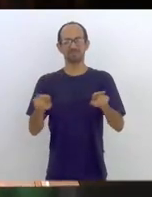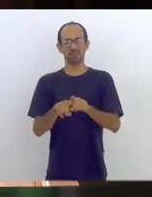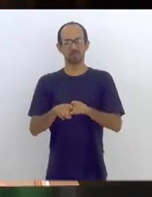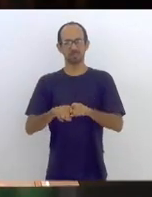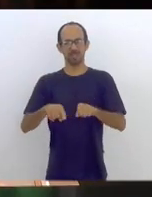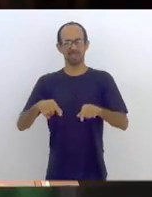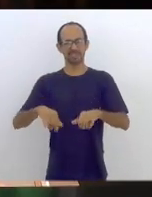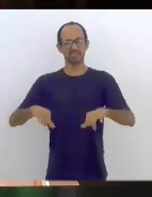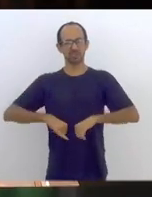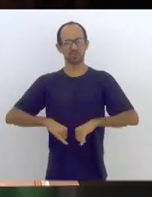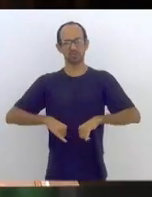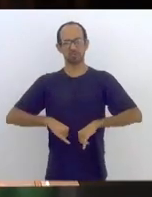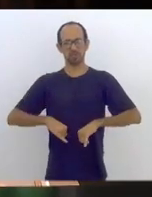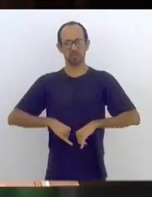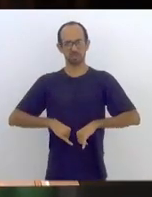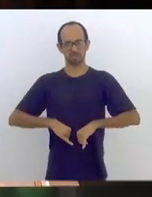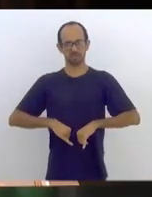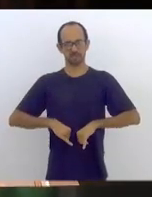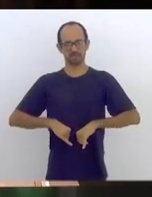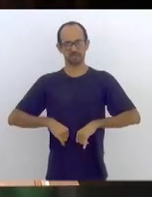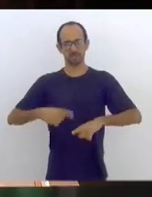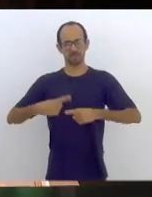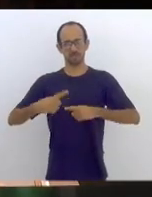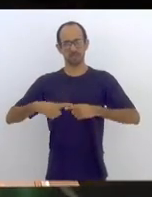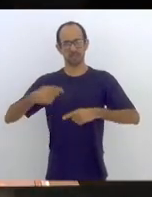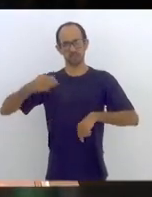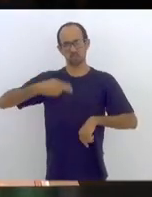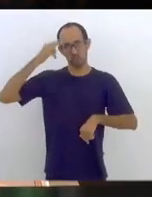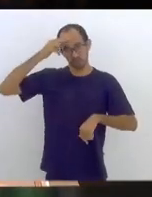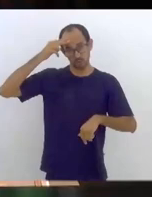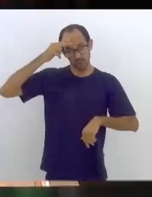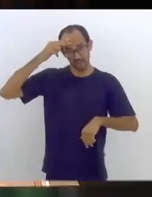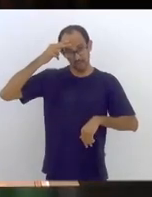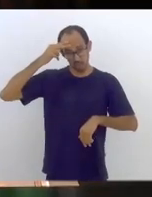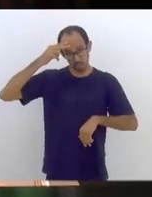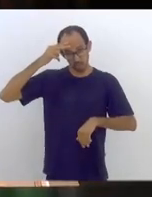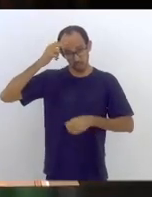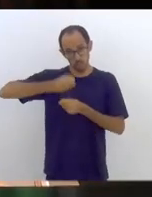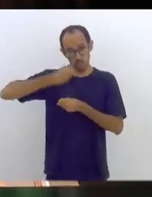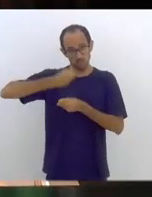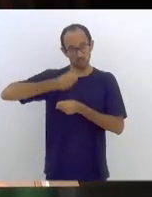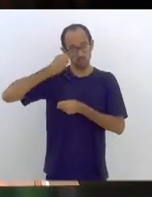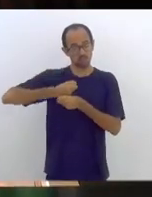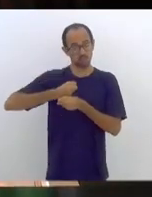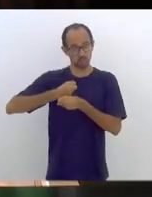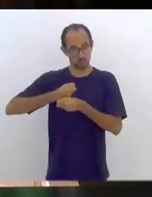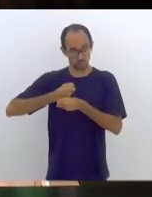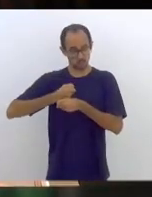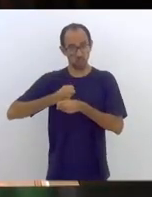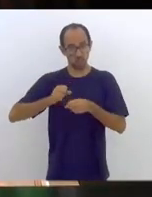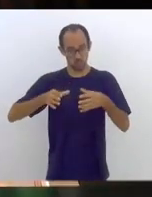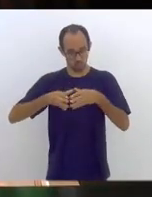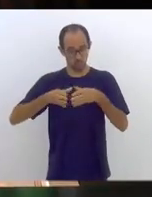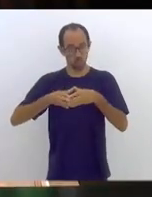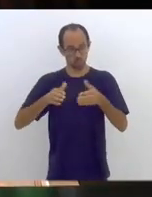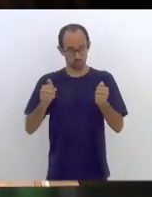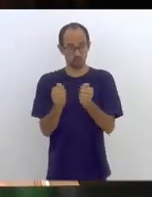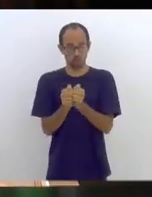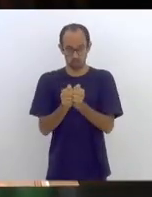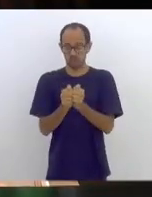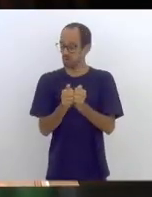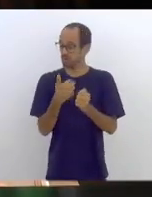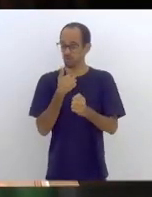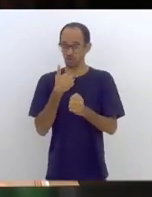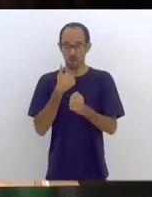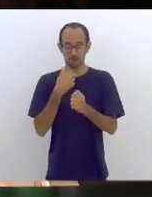doído, porque isso daqui foi sonhado e construído a várias mãos. E a gente não pode permitir